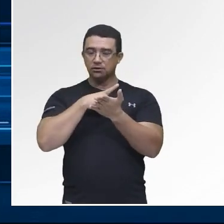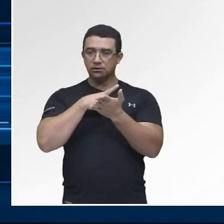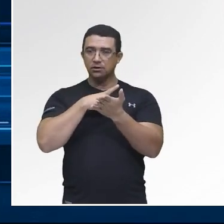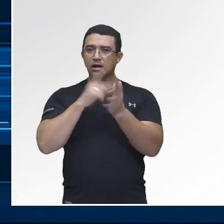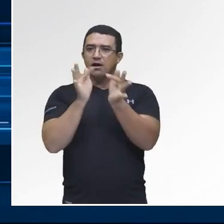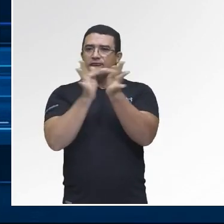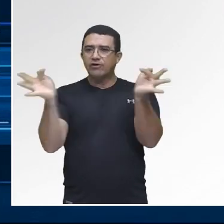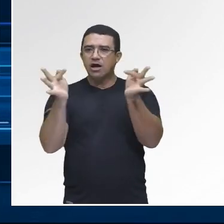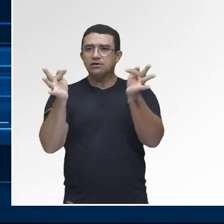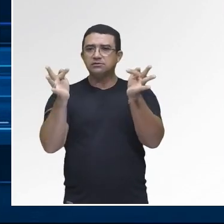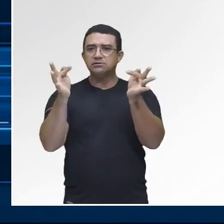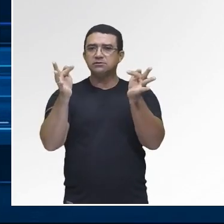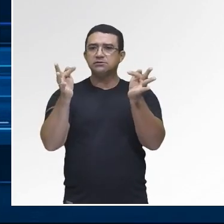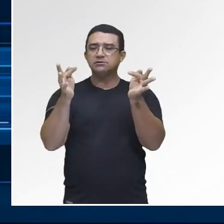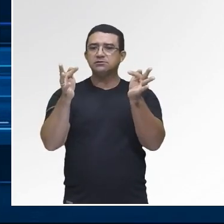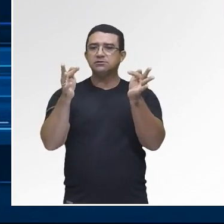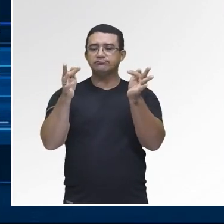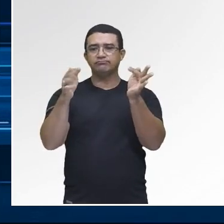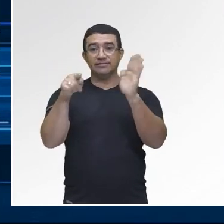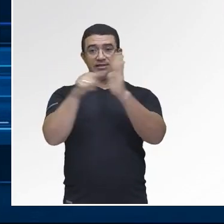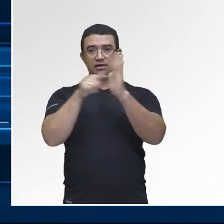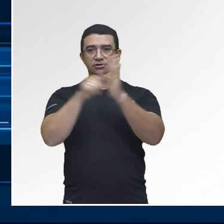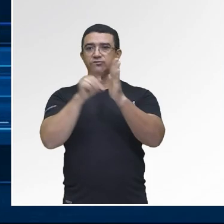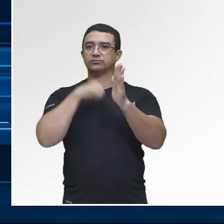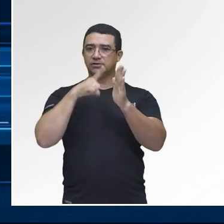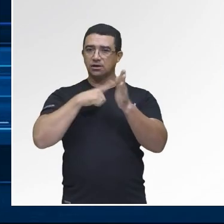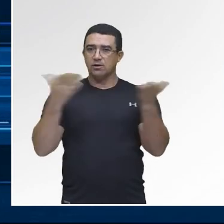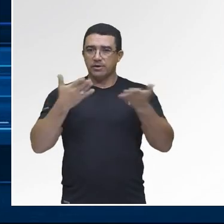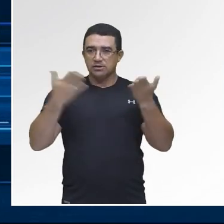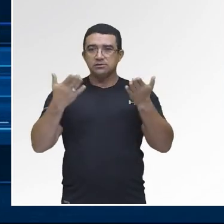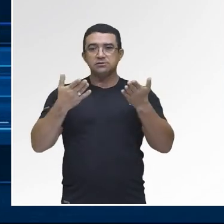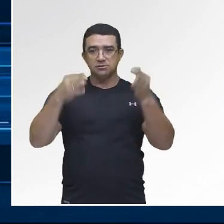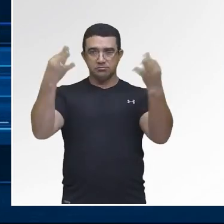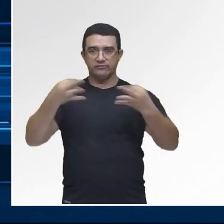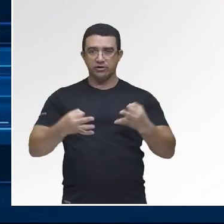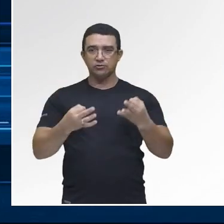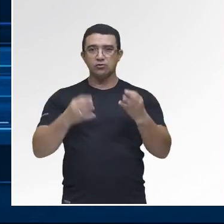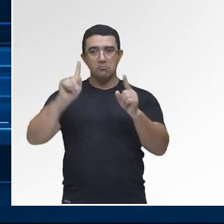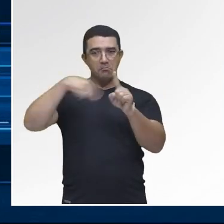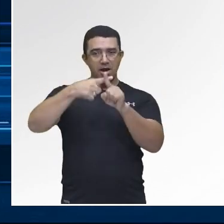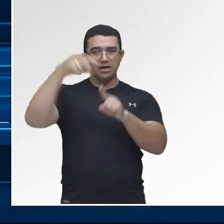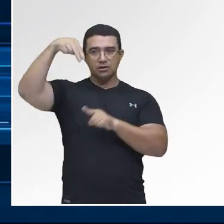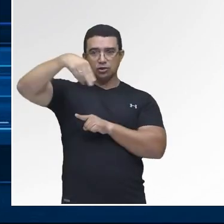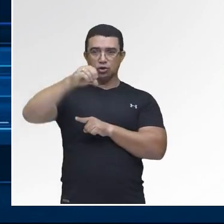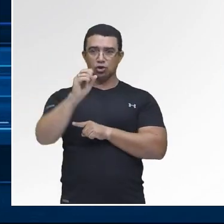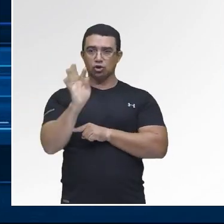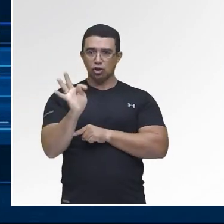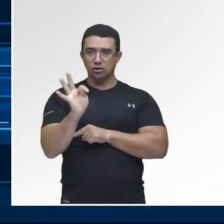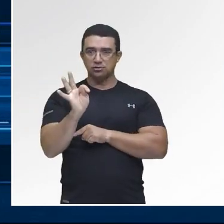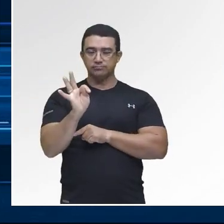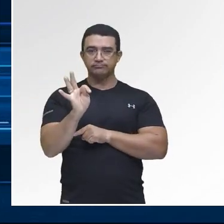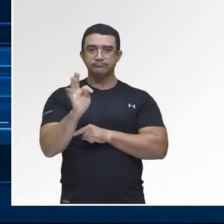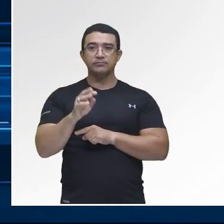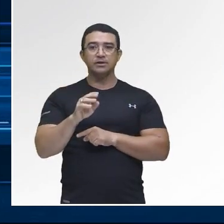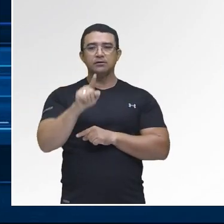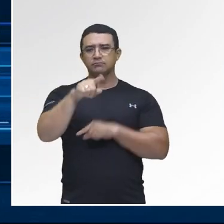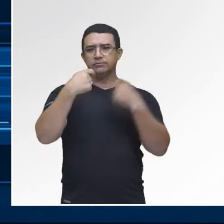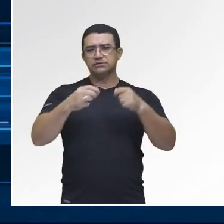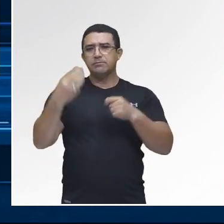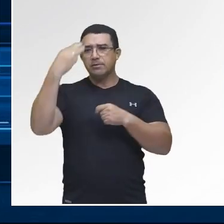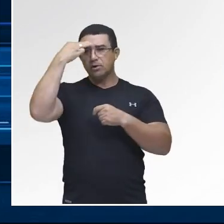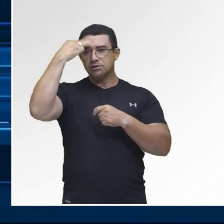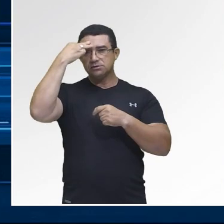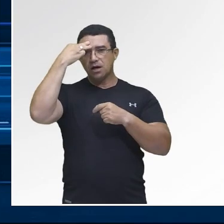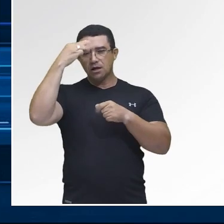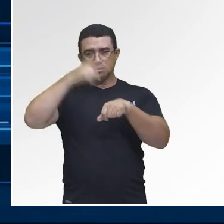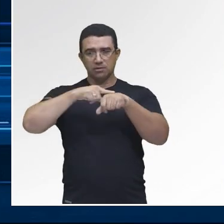frase negativa do present perfect a presença do not, tá certo? Então, gente, para memorizar o present perfect, ele